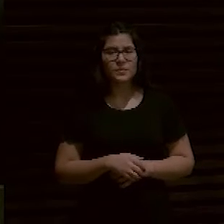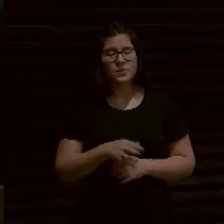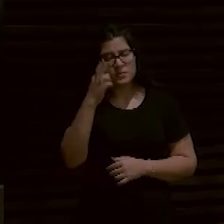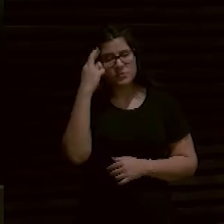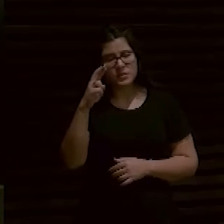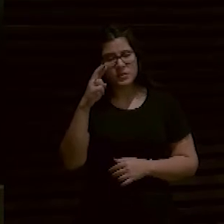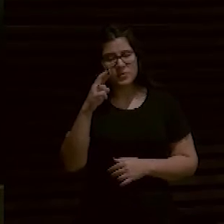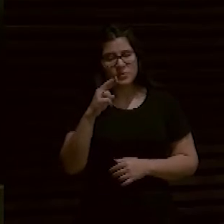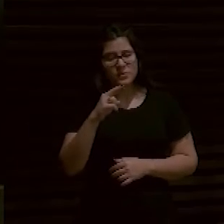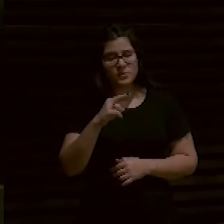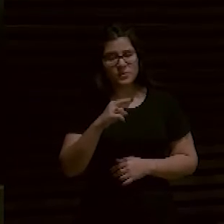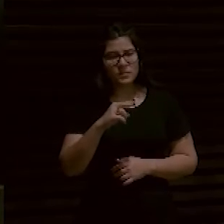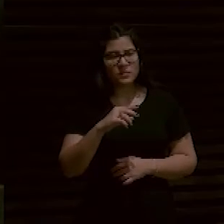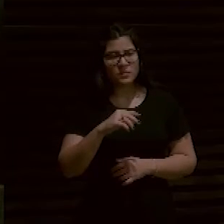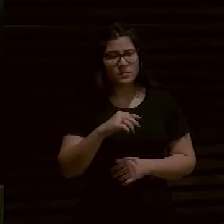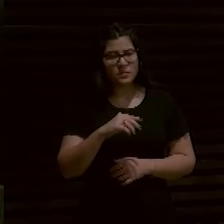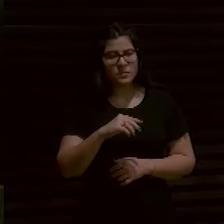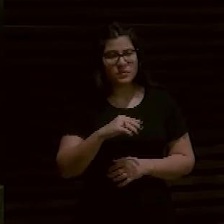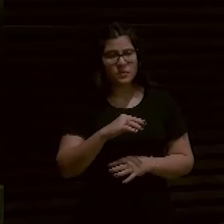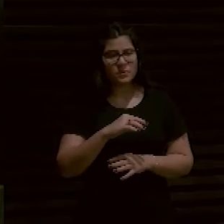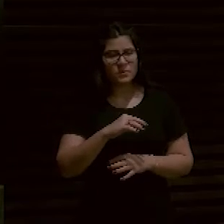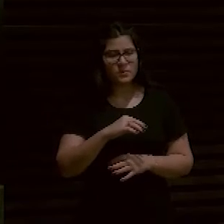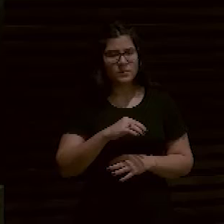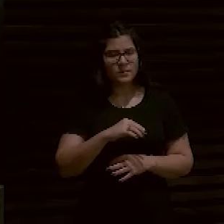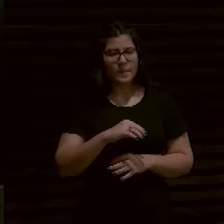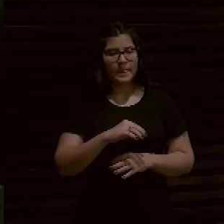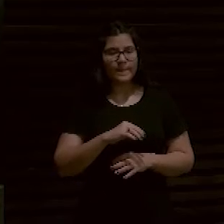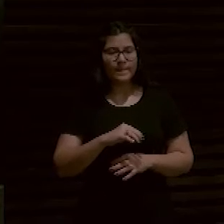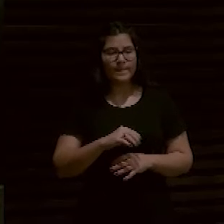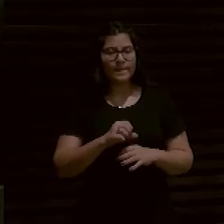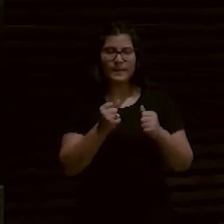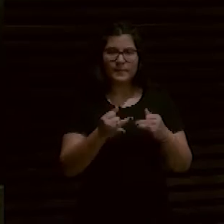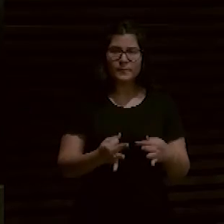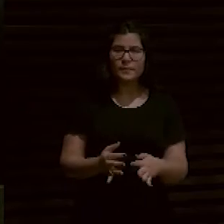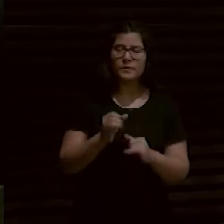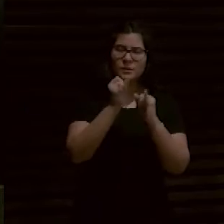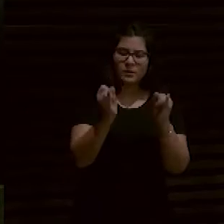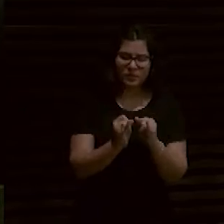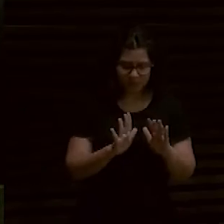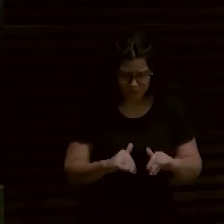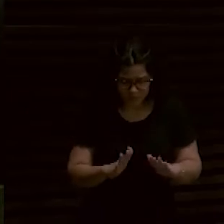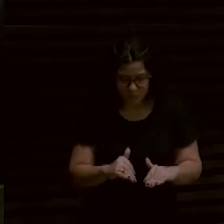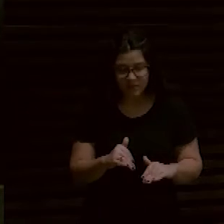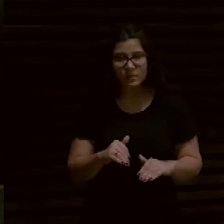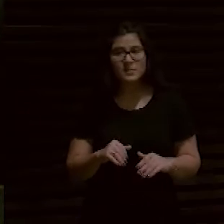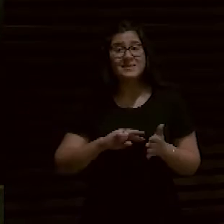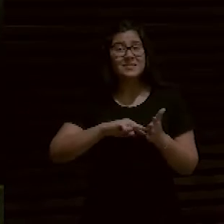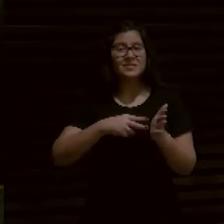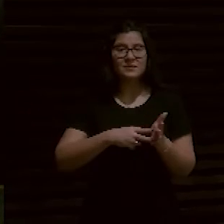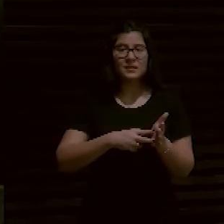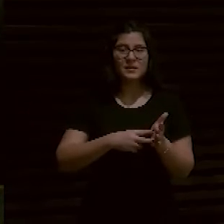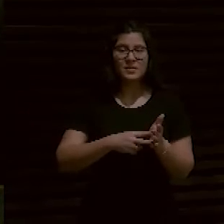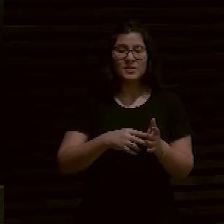a idolatria como, e é a idolatria, a ausência do Senhor. Buscar em